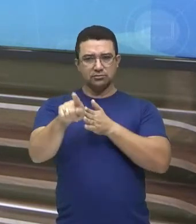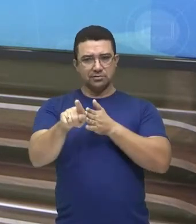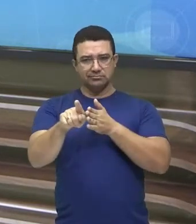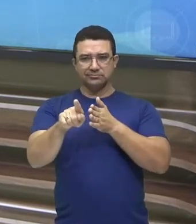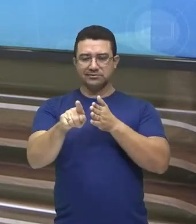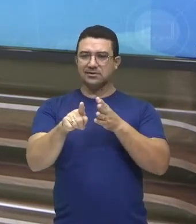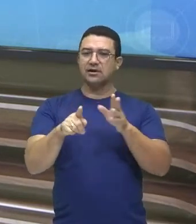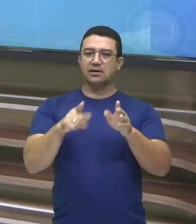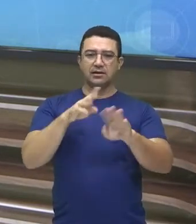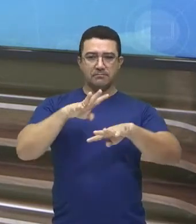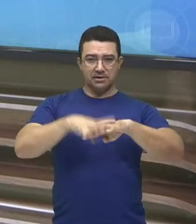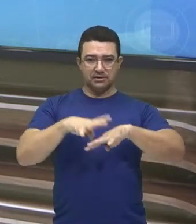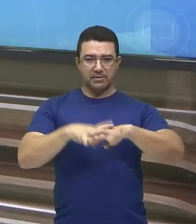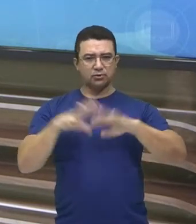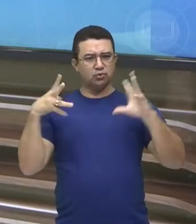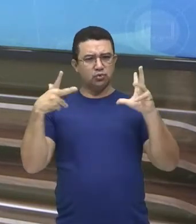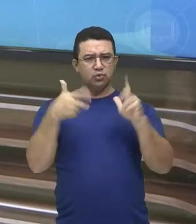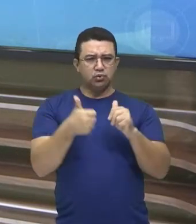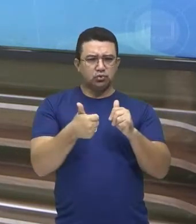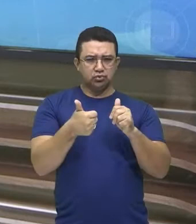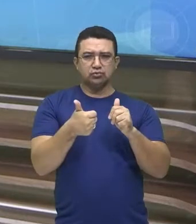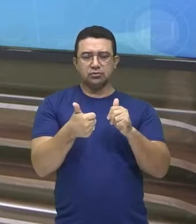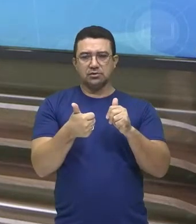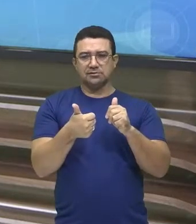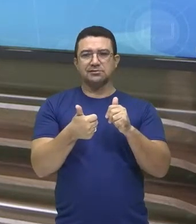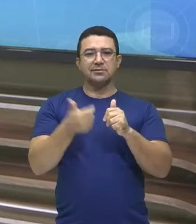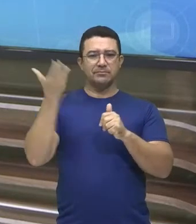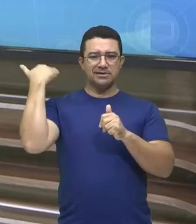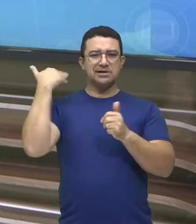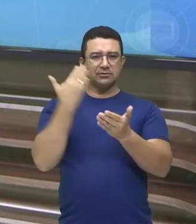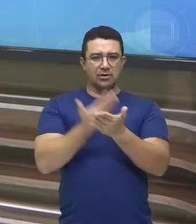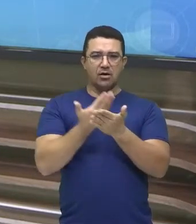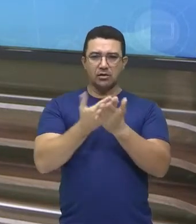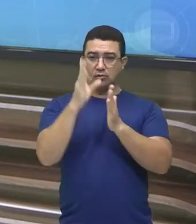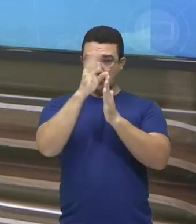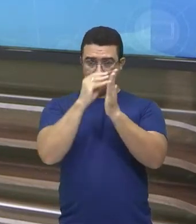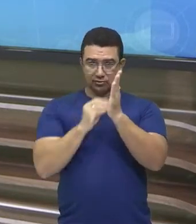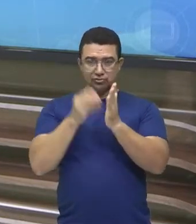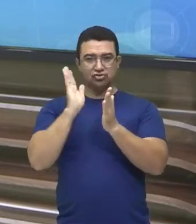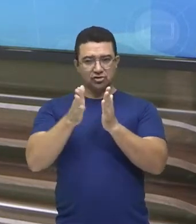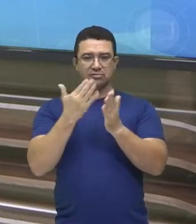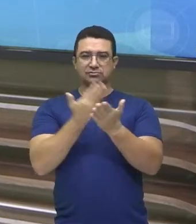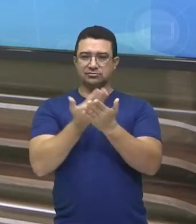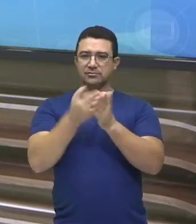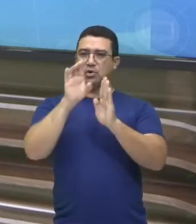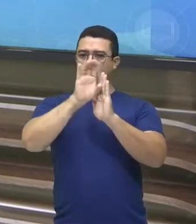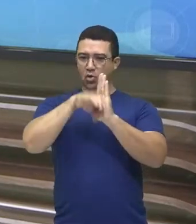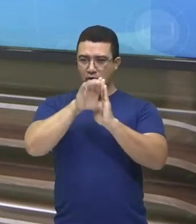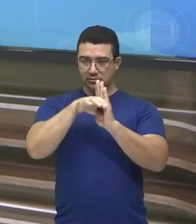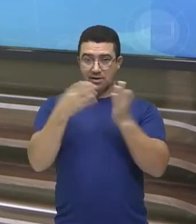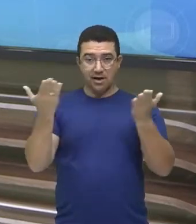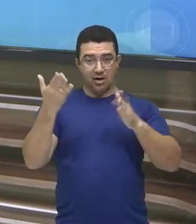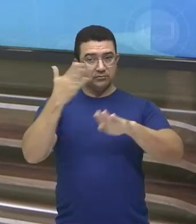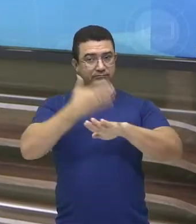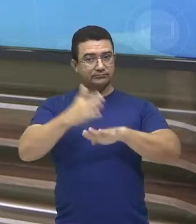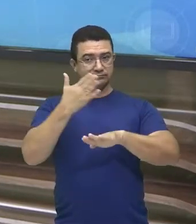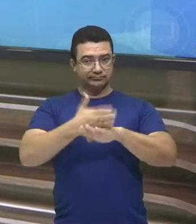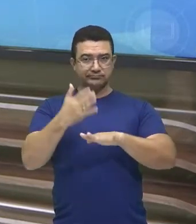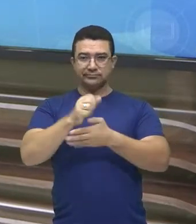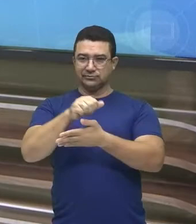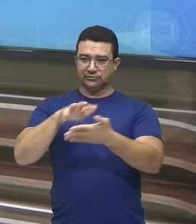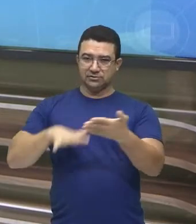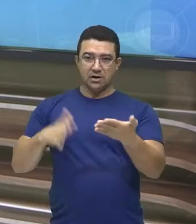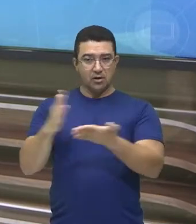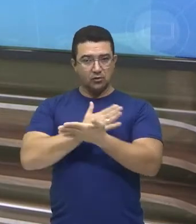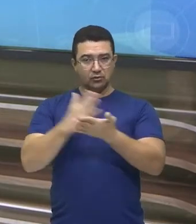dentro daquilo que nós estudamos na nossa última aula. Vimos os conceitos, né? Agora a gente vai exercitar um pouquinho